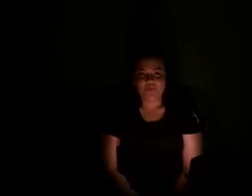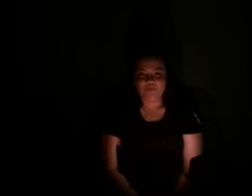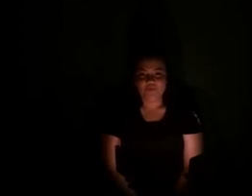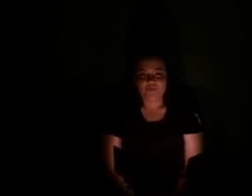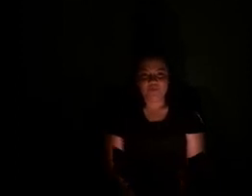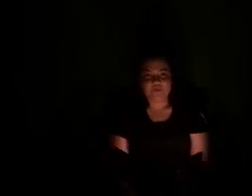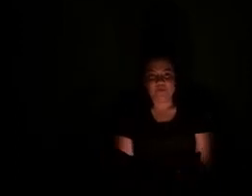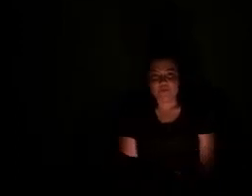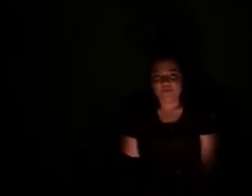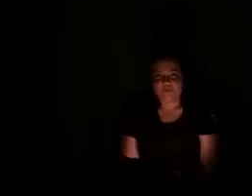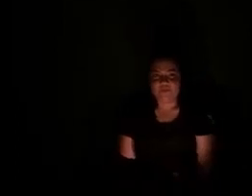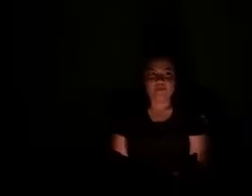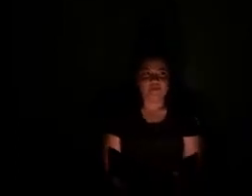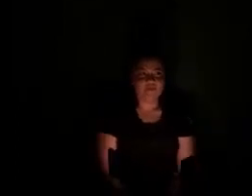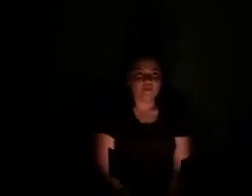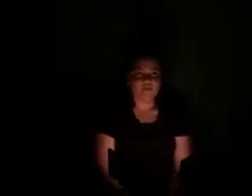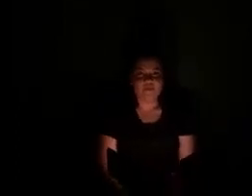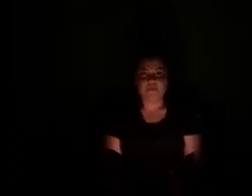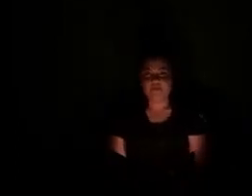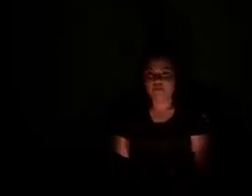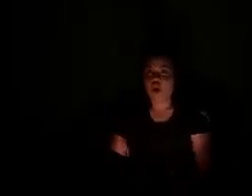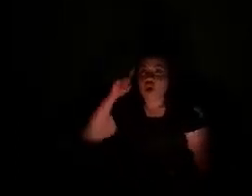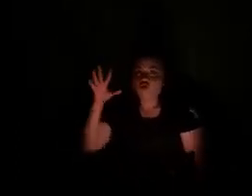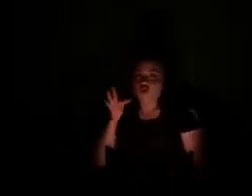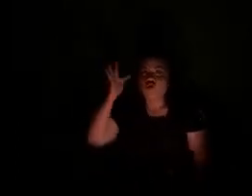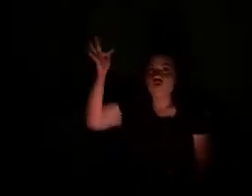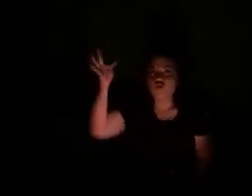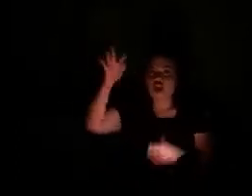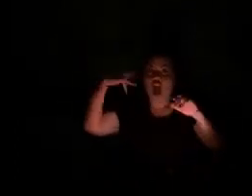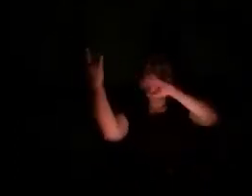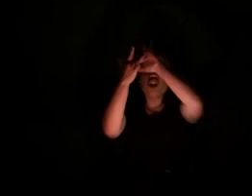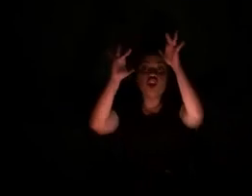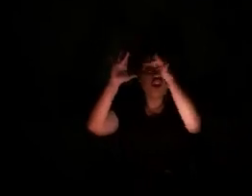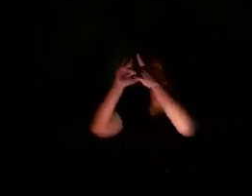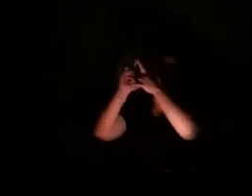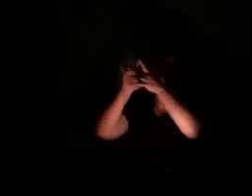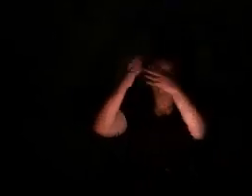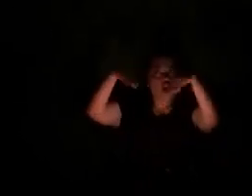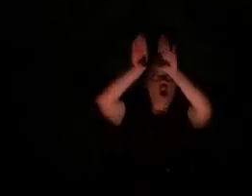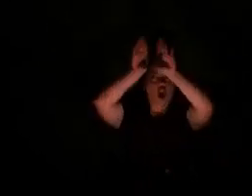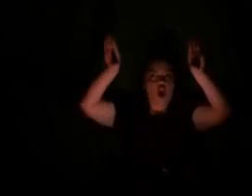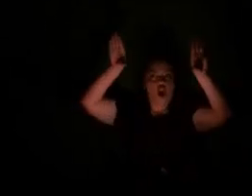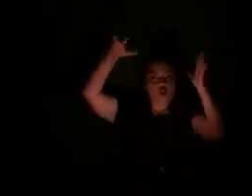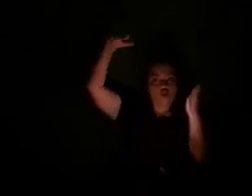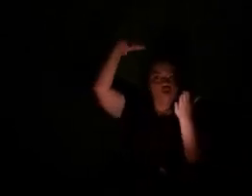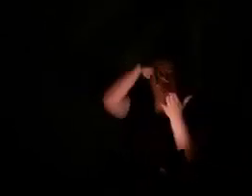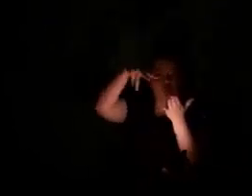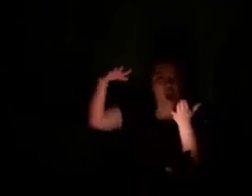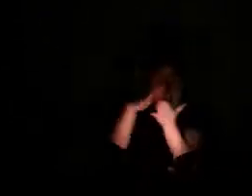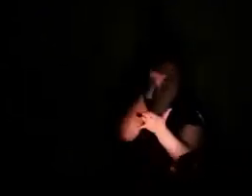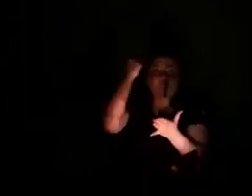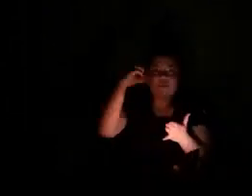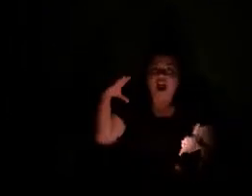Mas o dia do Senhor virá como ladrão de noite, no qual os céus passarão com grande estrondo, e